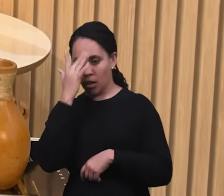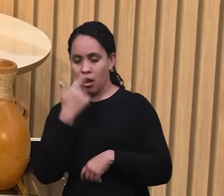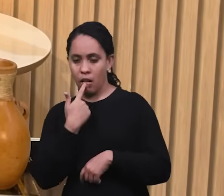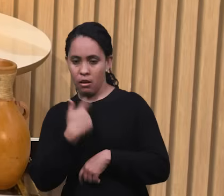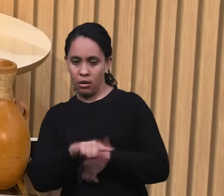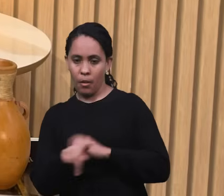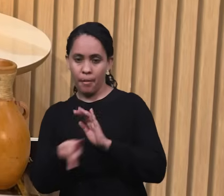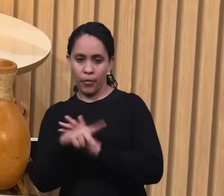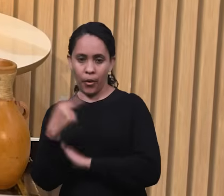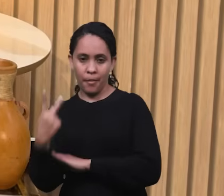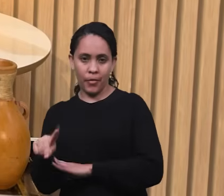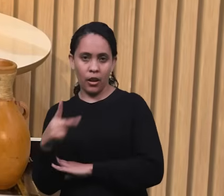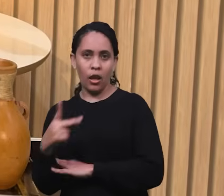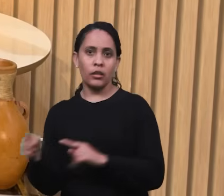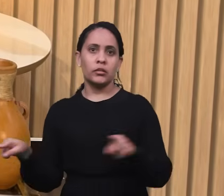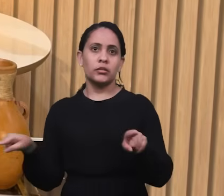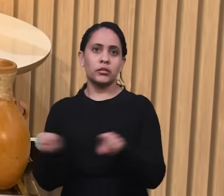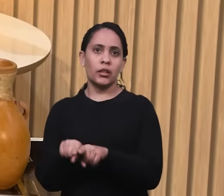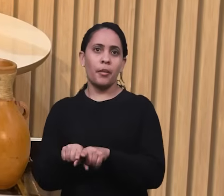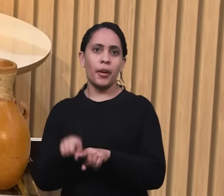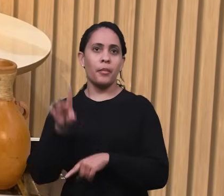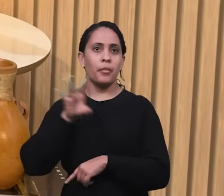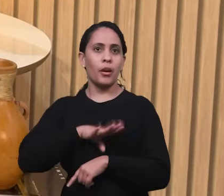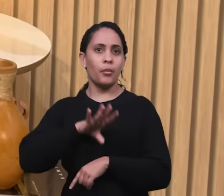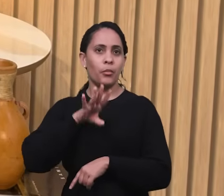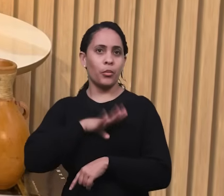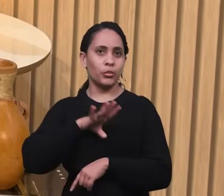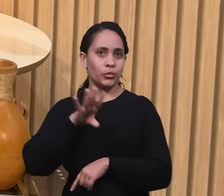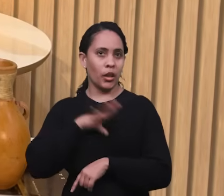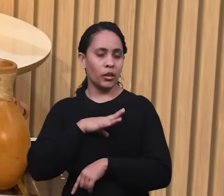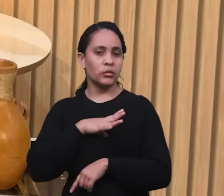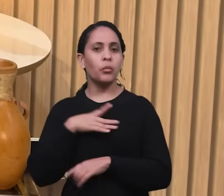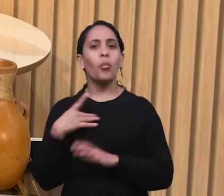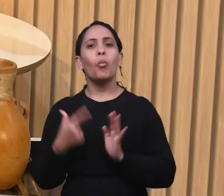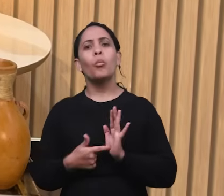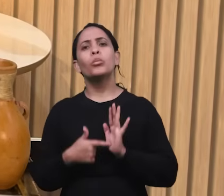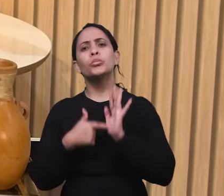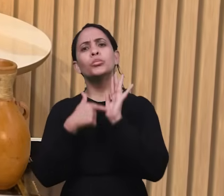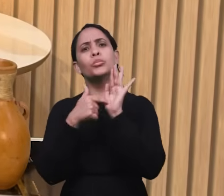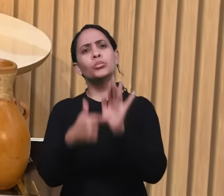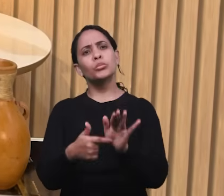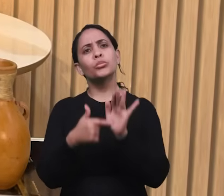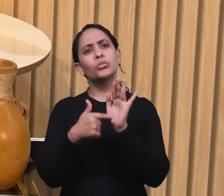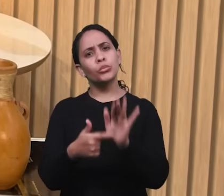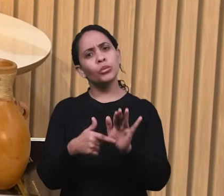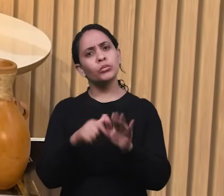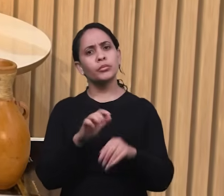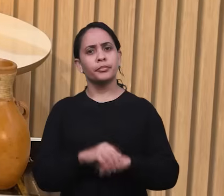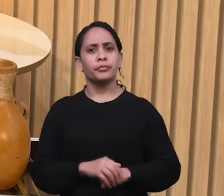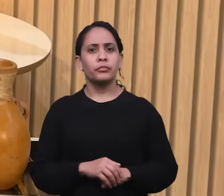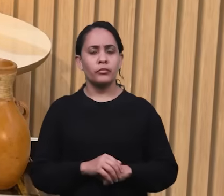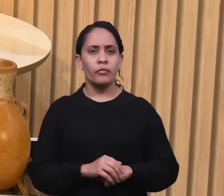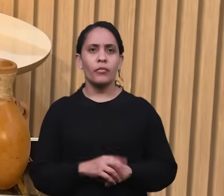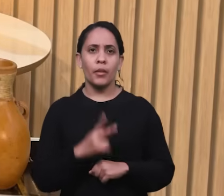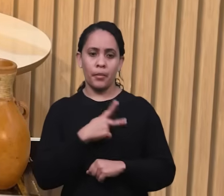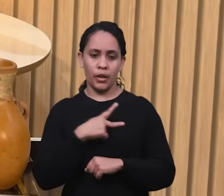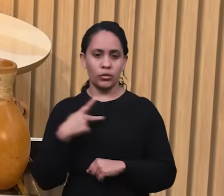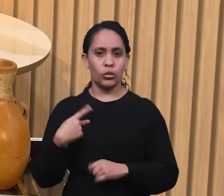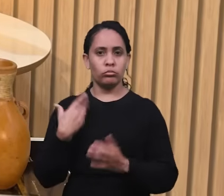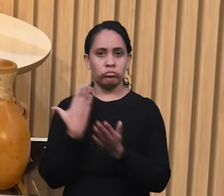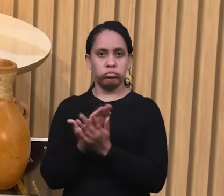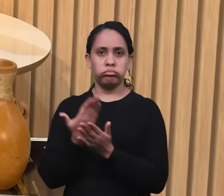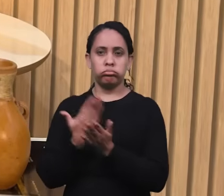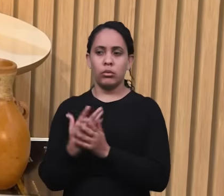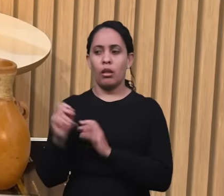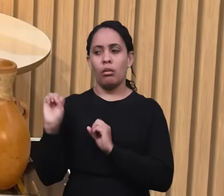para o português, visando aumentar o número de pastores que pudessem dar aulas nos seminários da